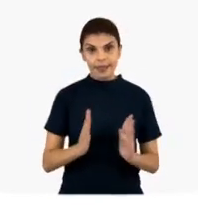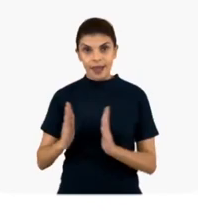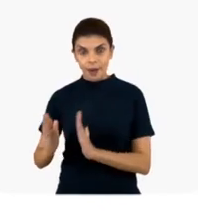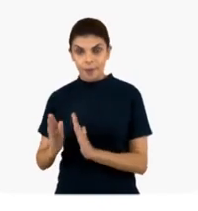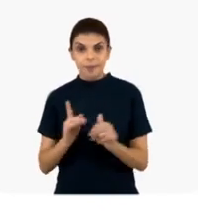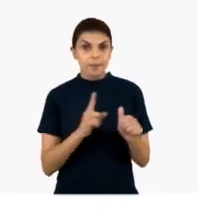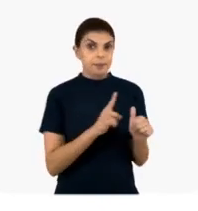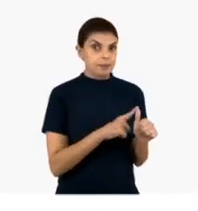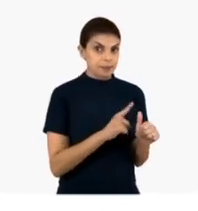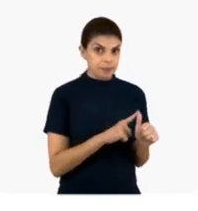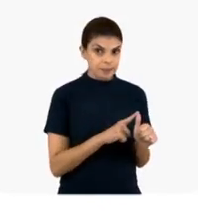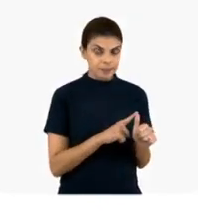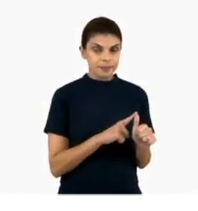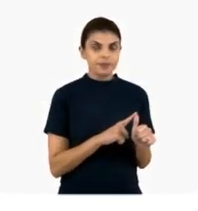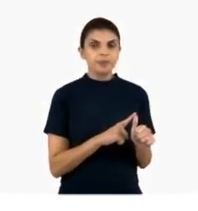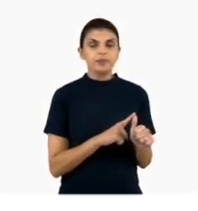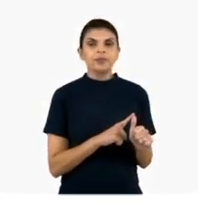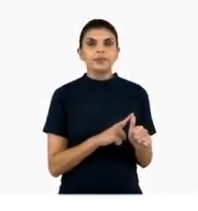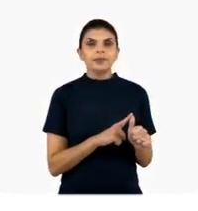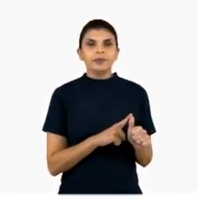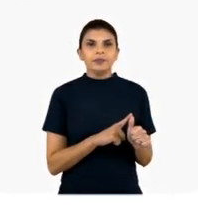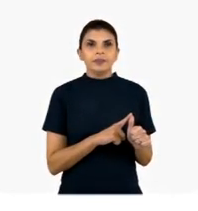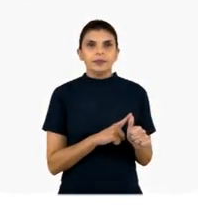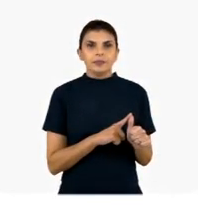etapas. Primeiro,